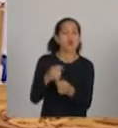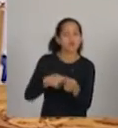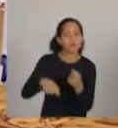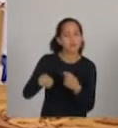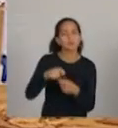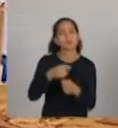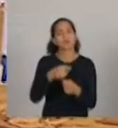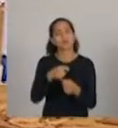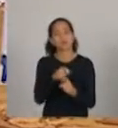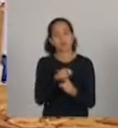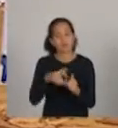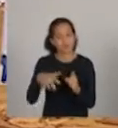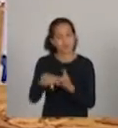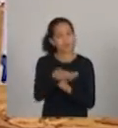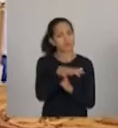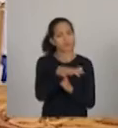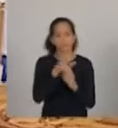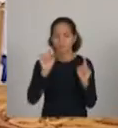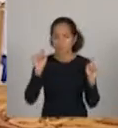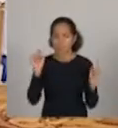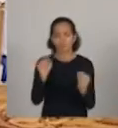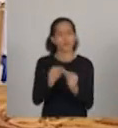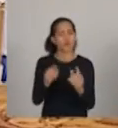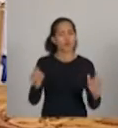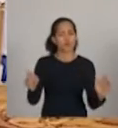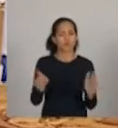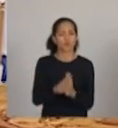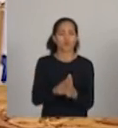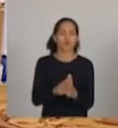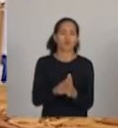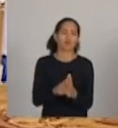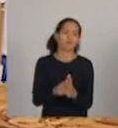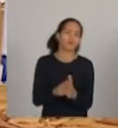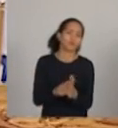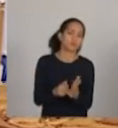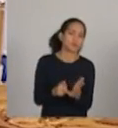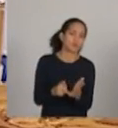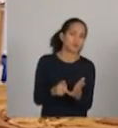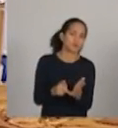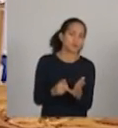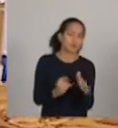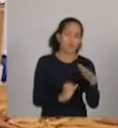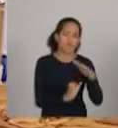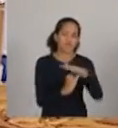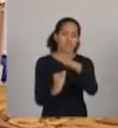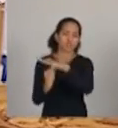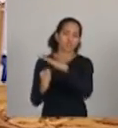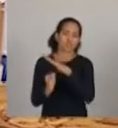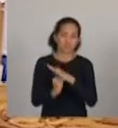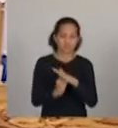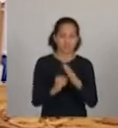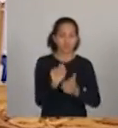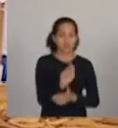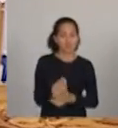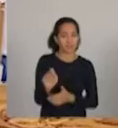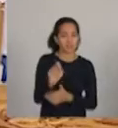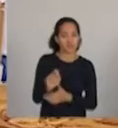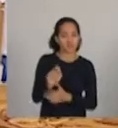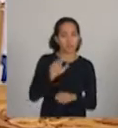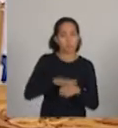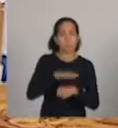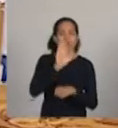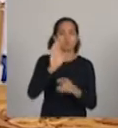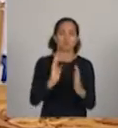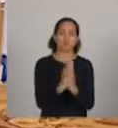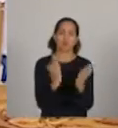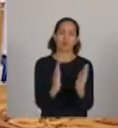sociais, naturalmente, que defendem as instituições, associações mais pobres do nosso